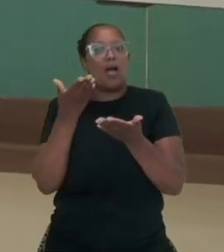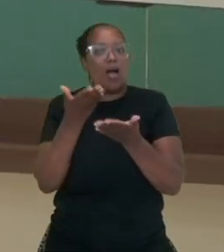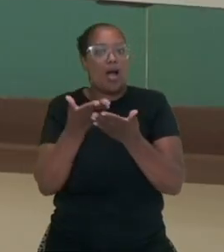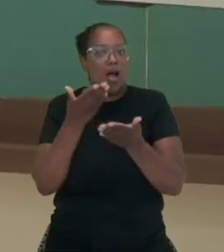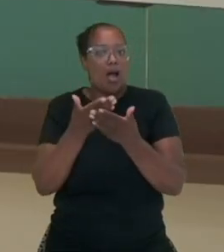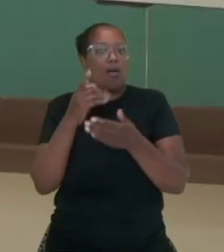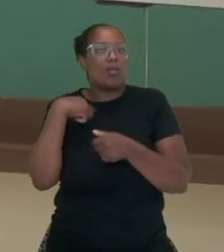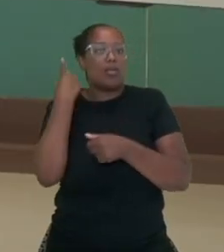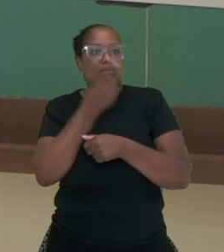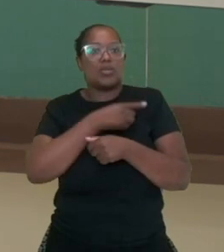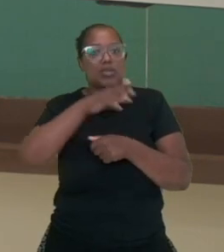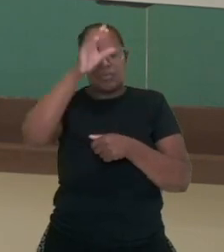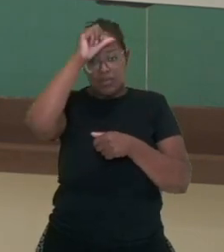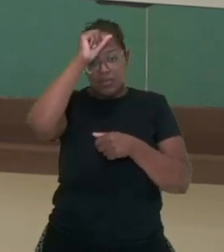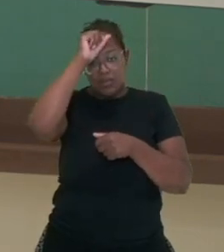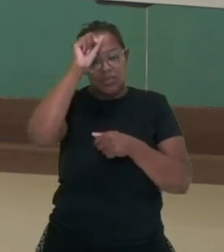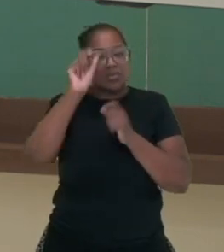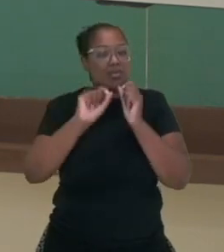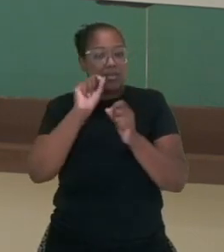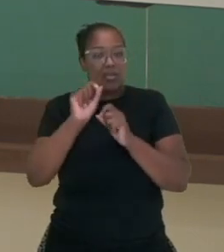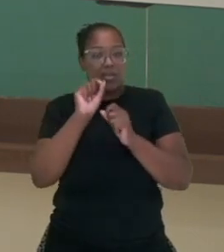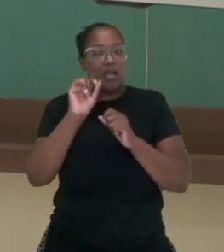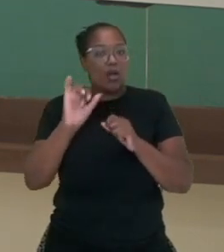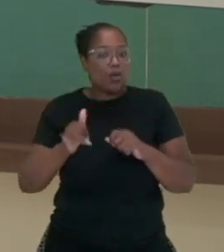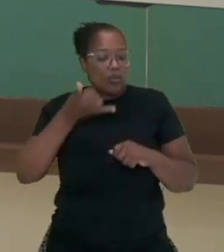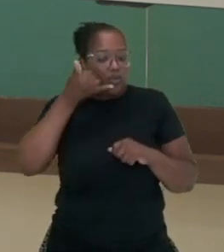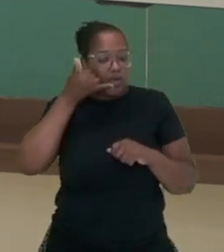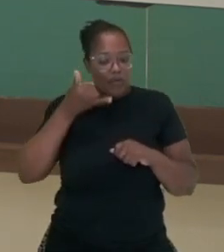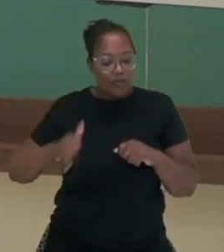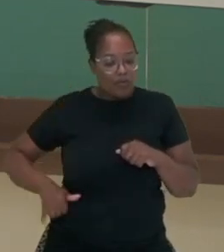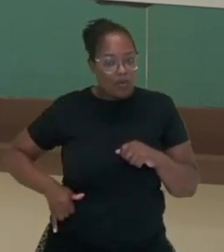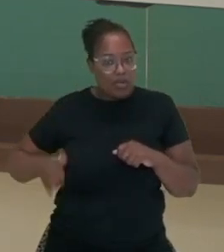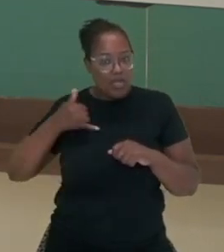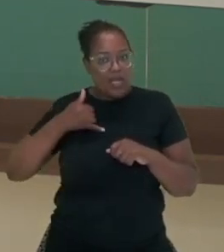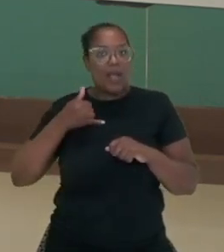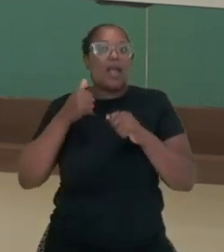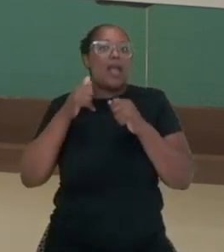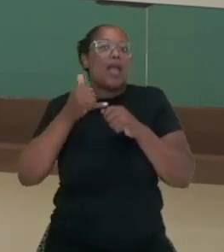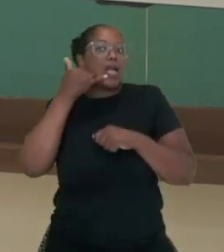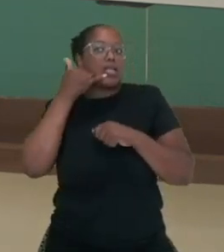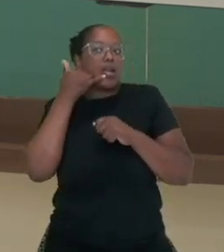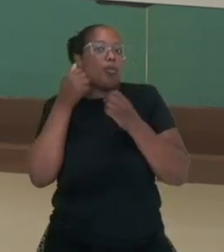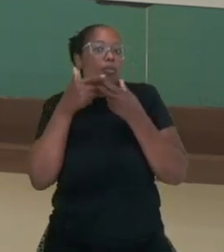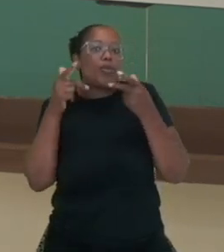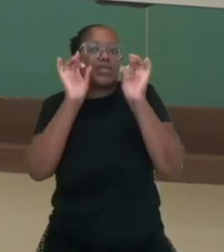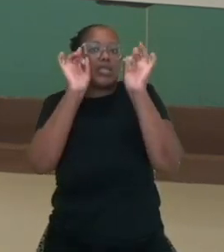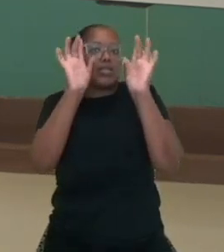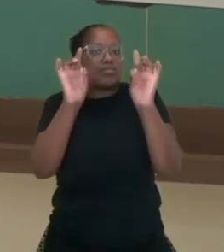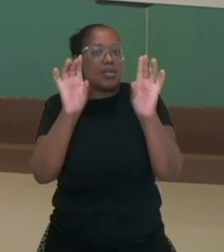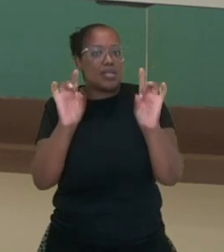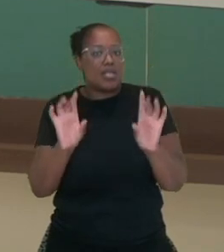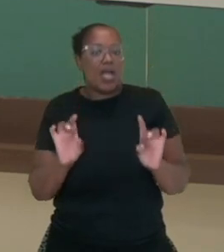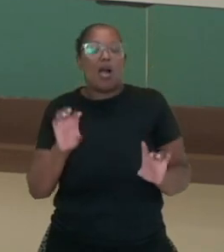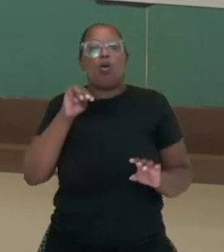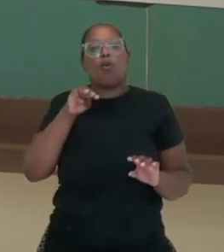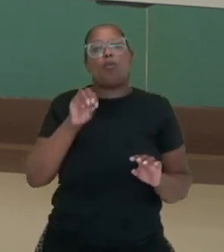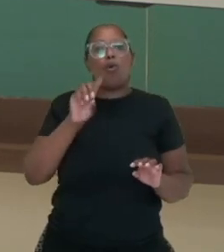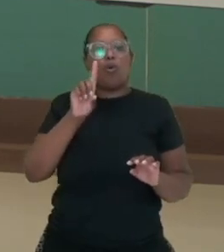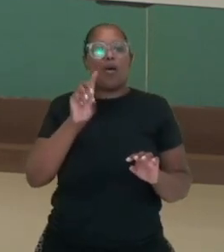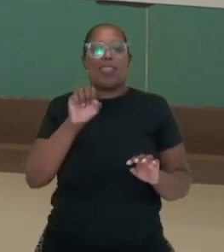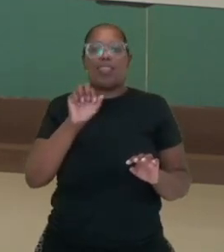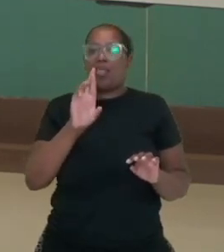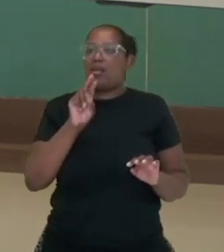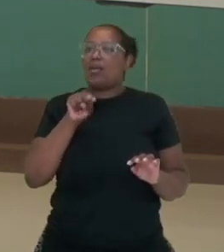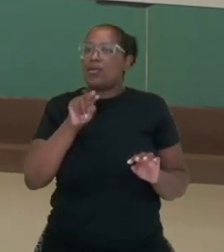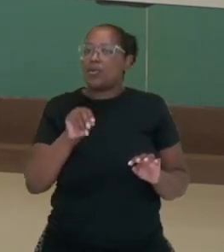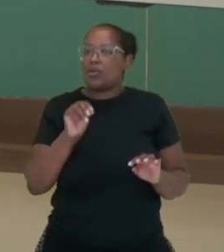Os smartphones são aparelhos de telefone modernos, né? De telefonia móvel